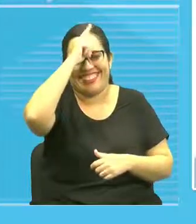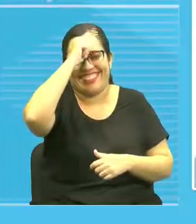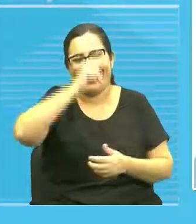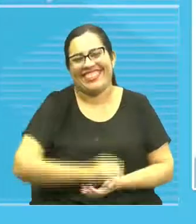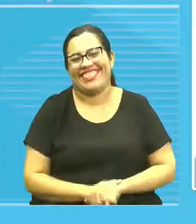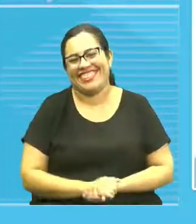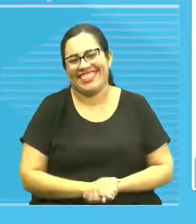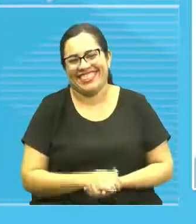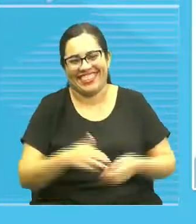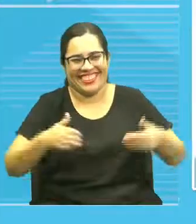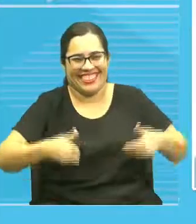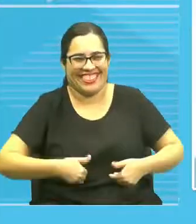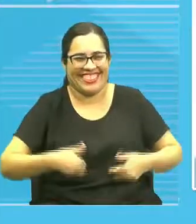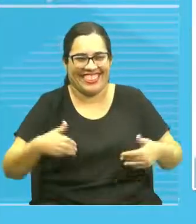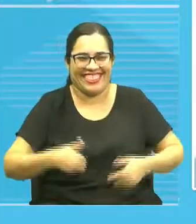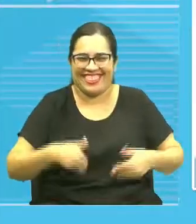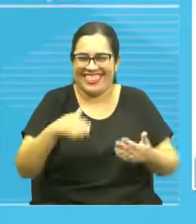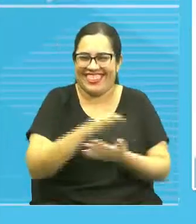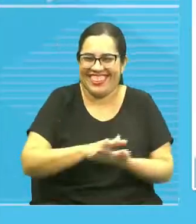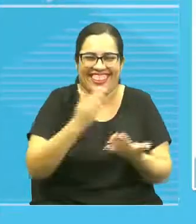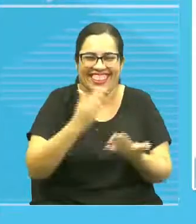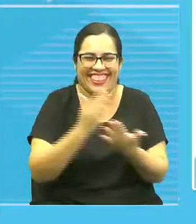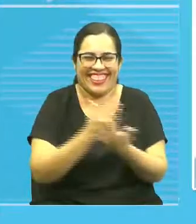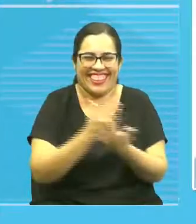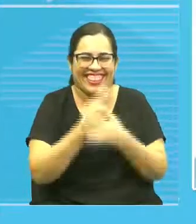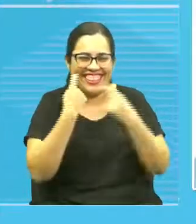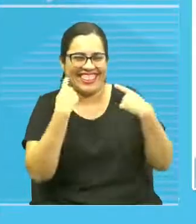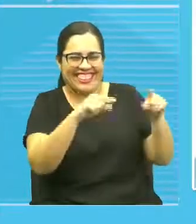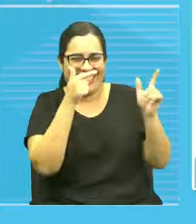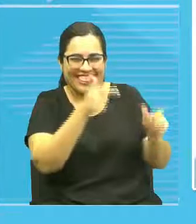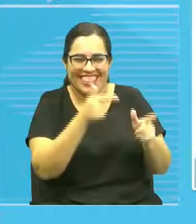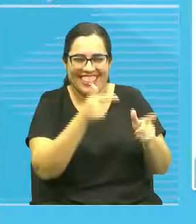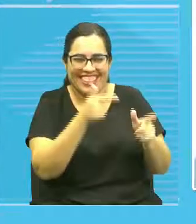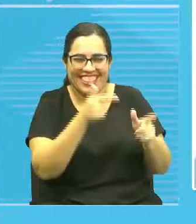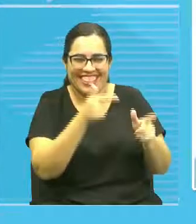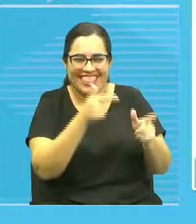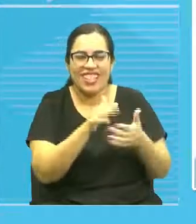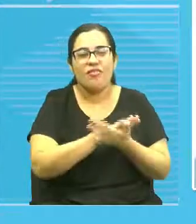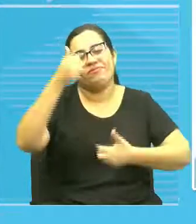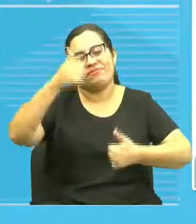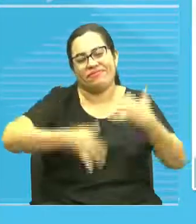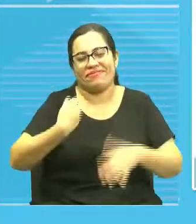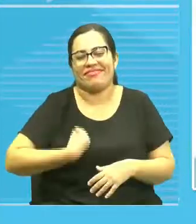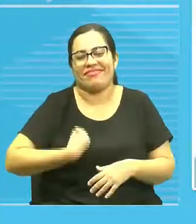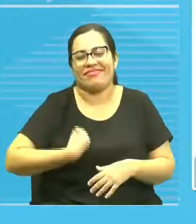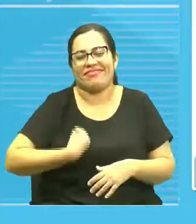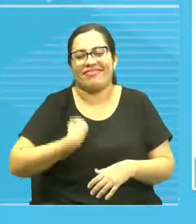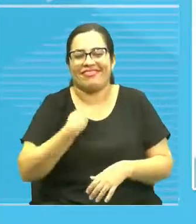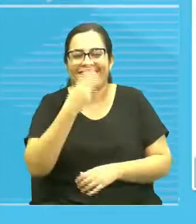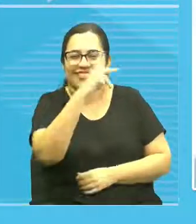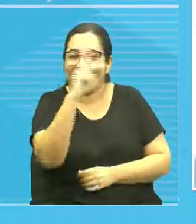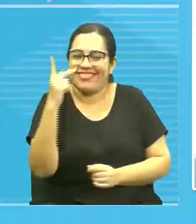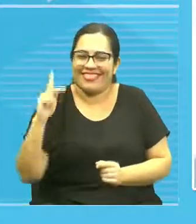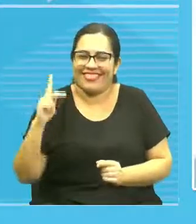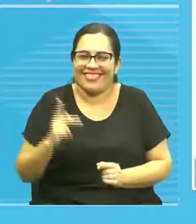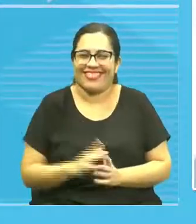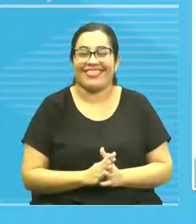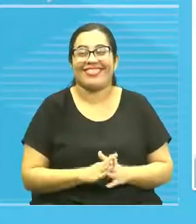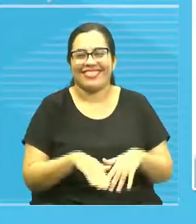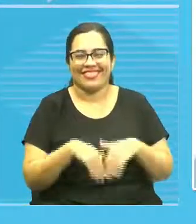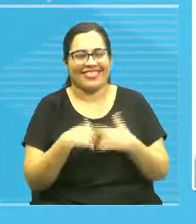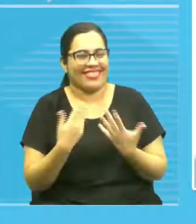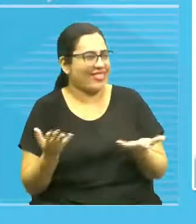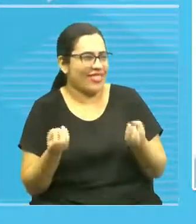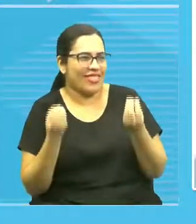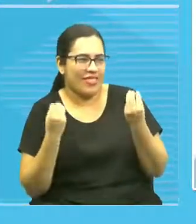Gente, eu não tô com fome, gente. As pessoas me julgam. Eu tô explicando com coisas da realidade de vocês. Olha,